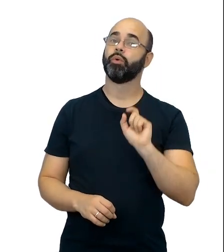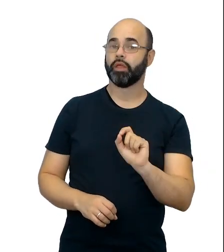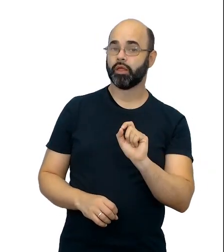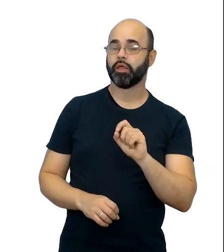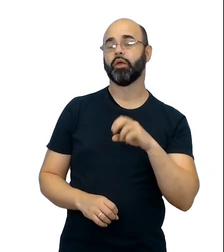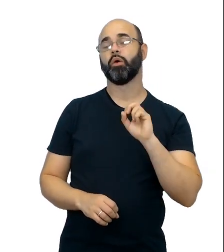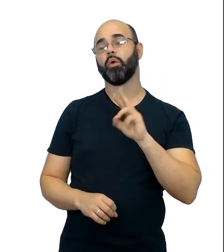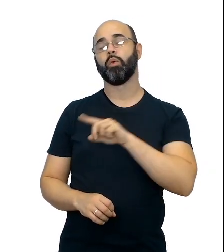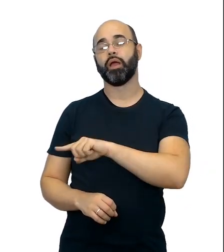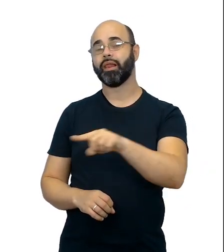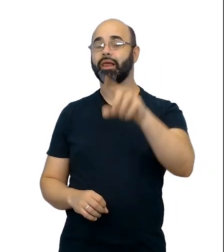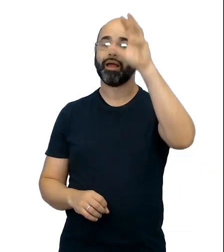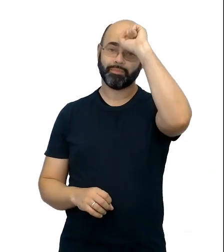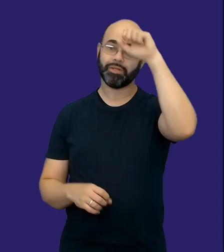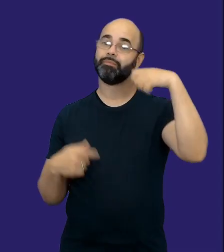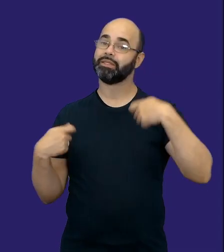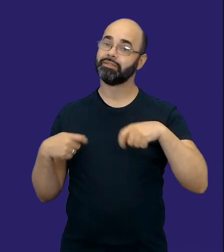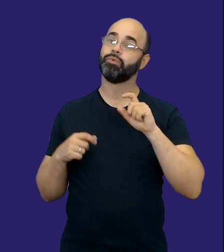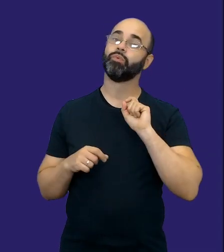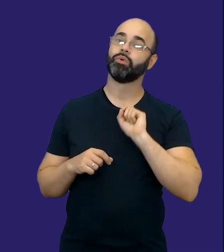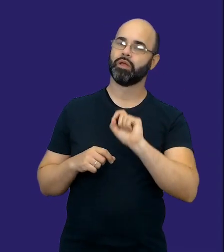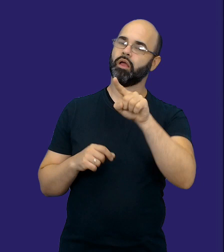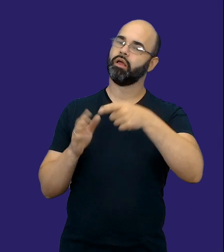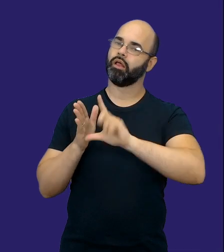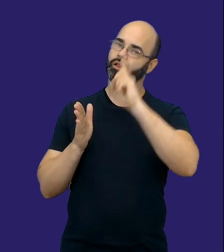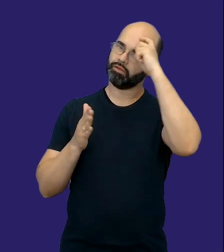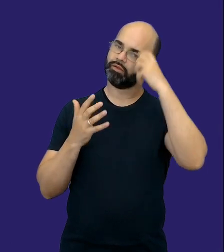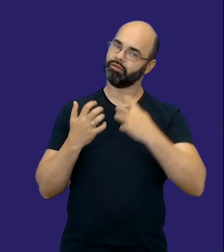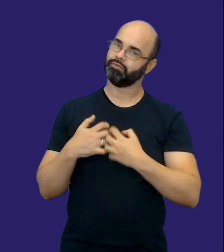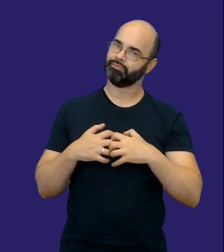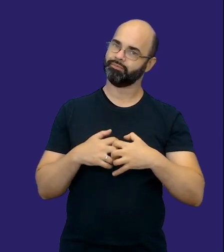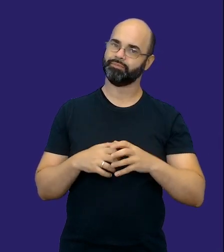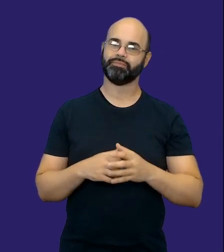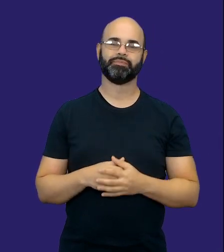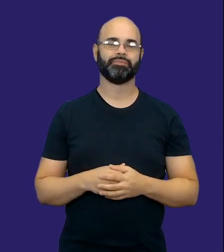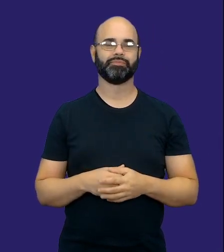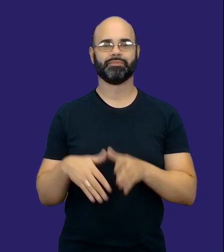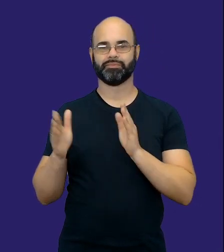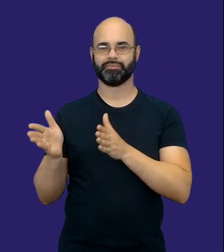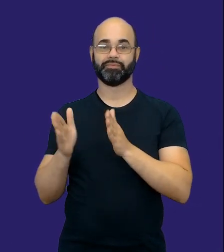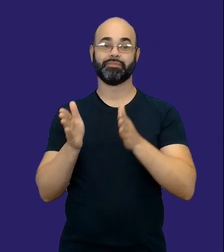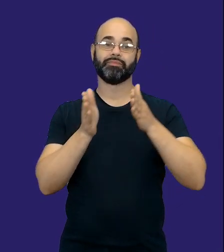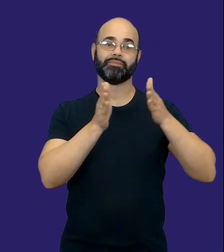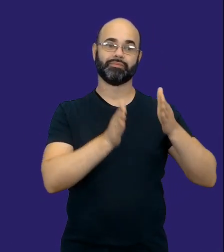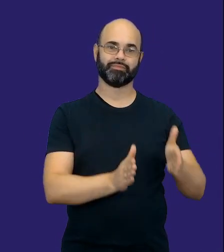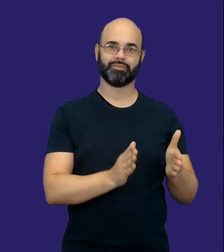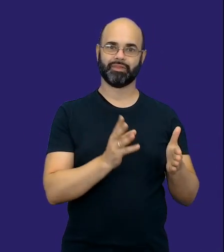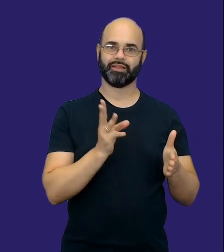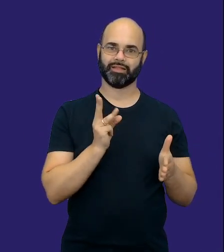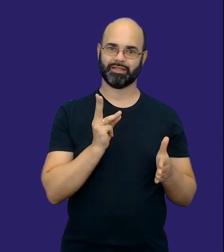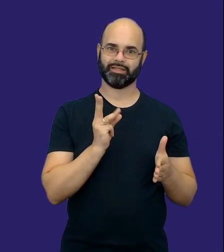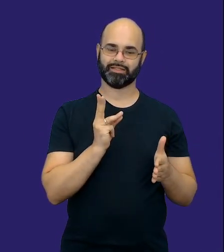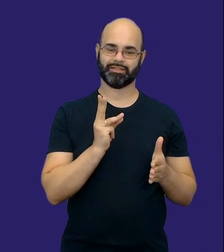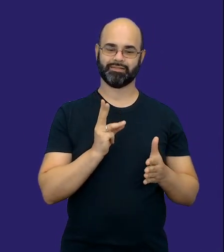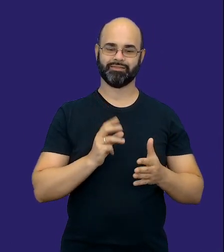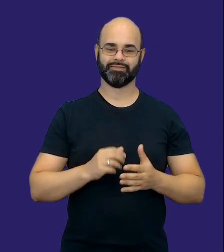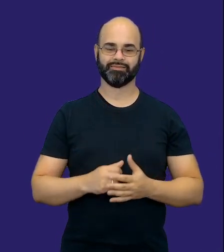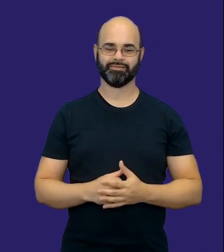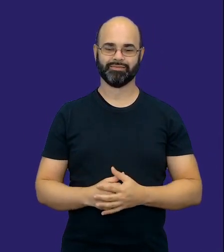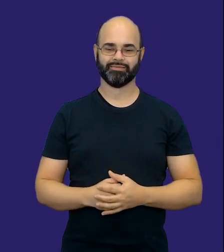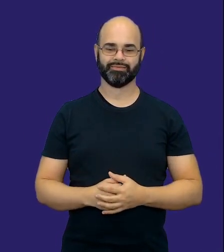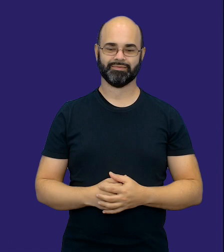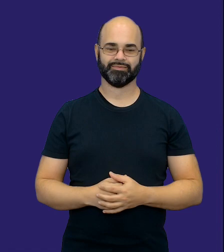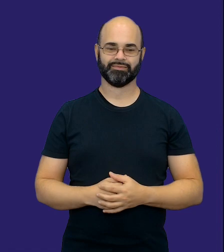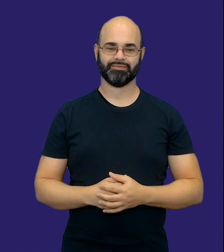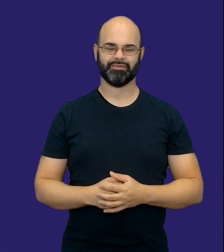precisa saber sobre, tá bom? O nosso terceiro momento, né, que nós temos aqui, eu vou